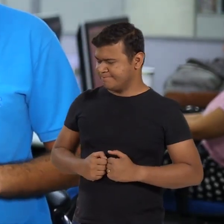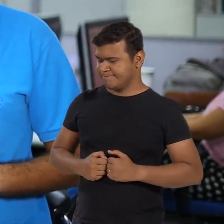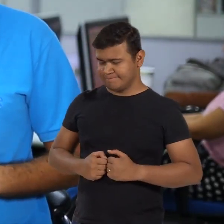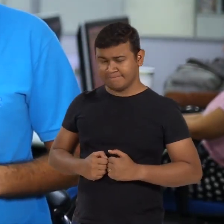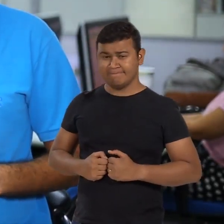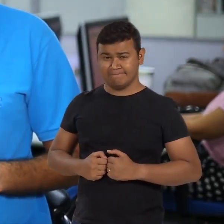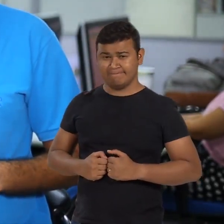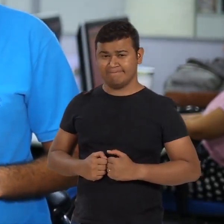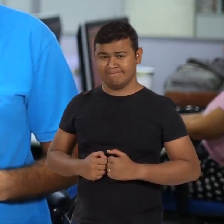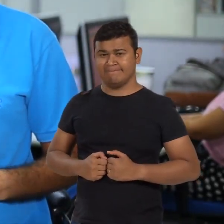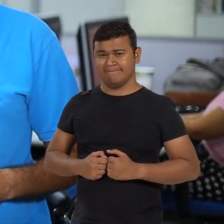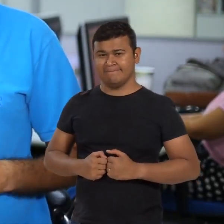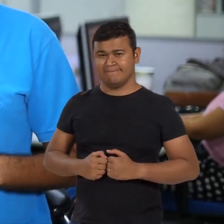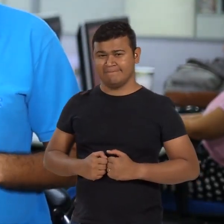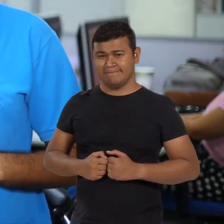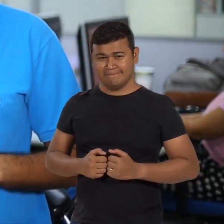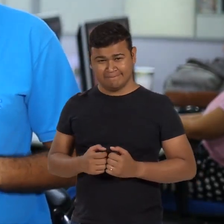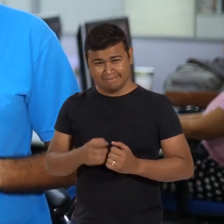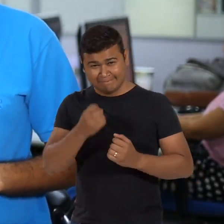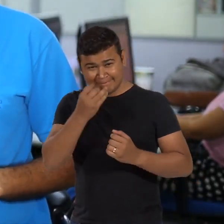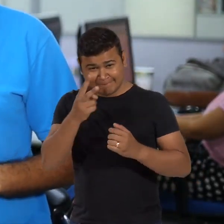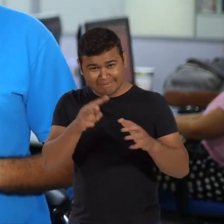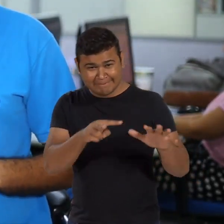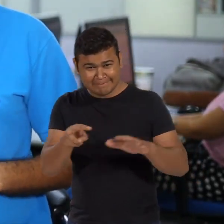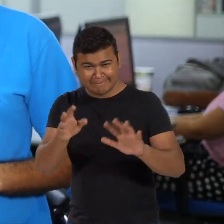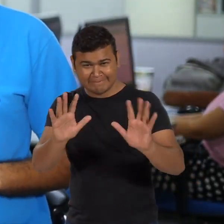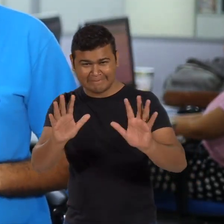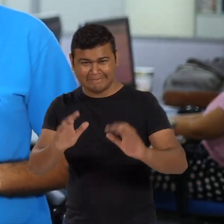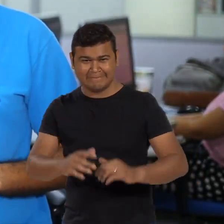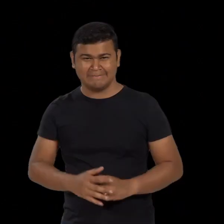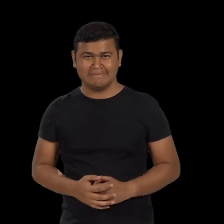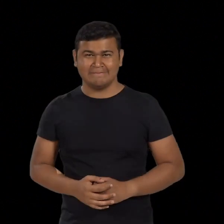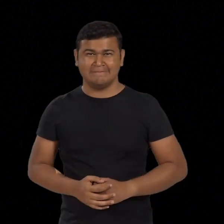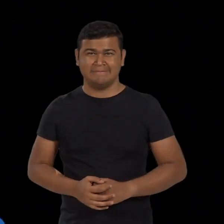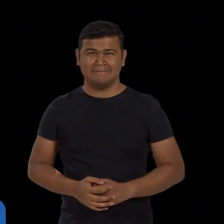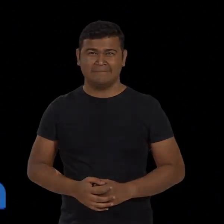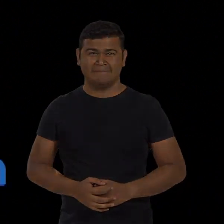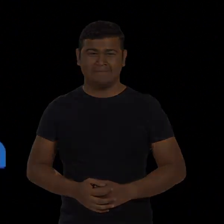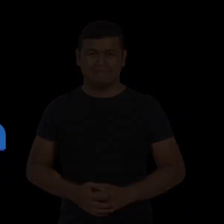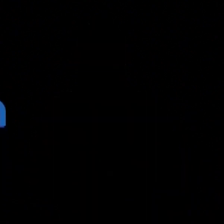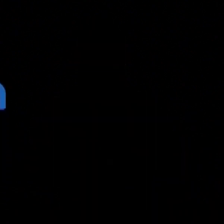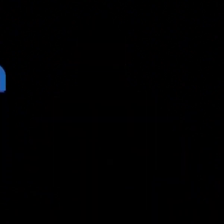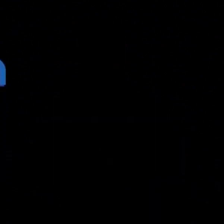univasf e ponta do ponto br barra servidor bom fim de semana